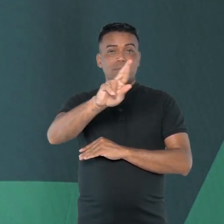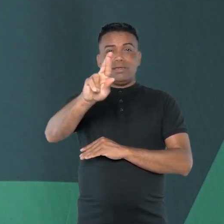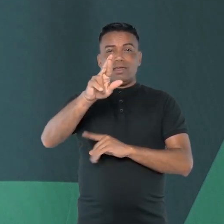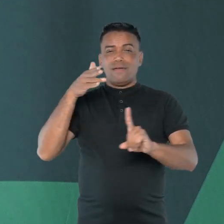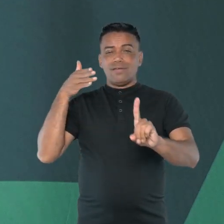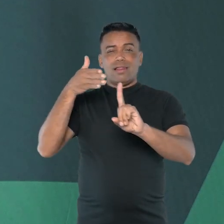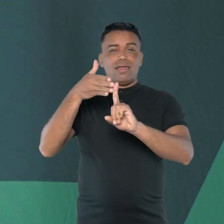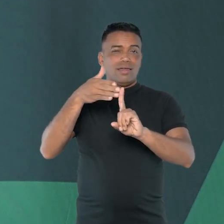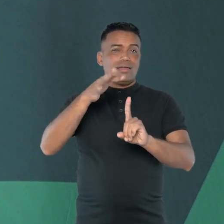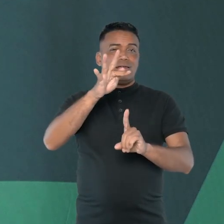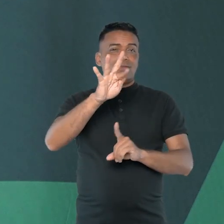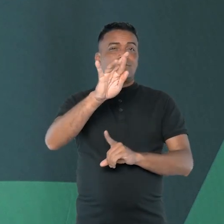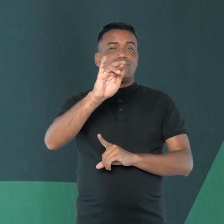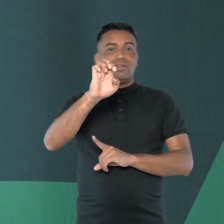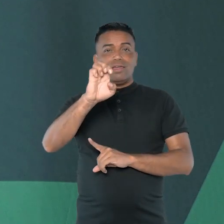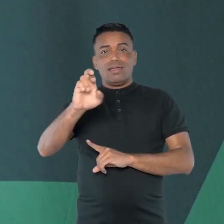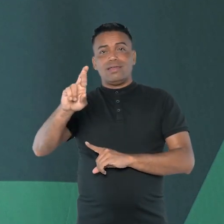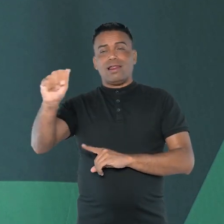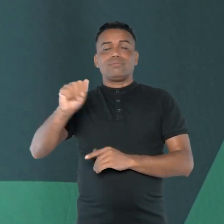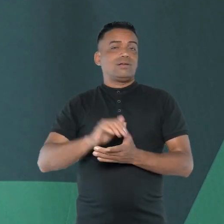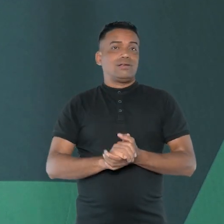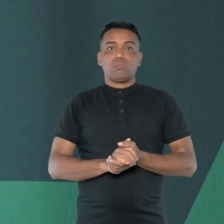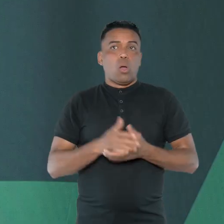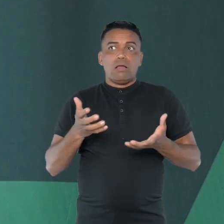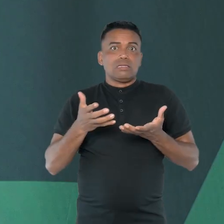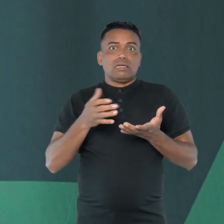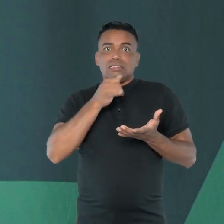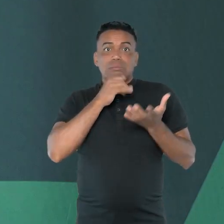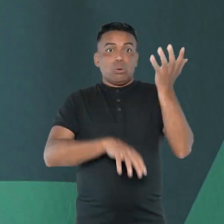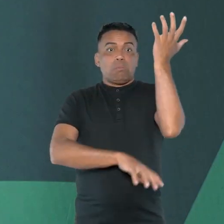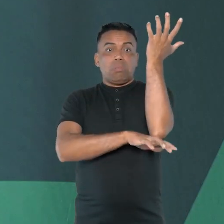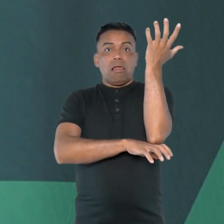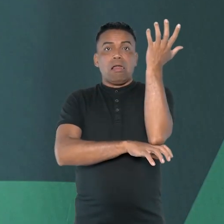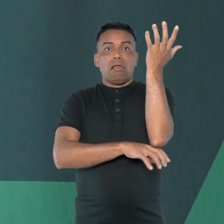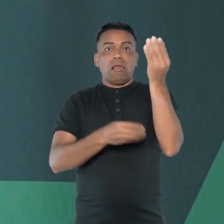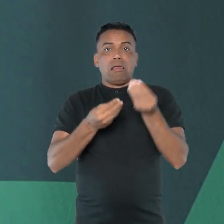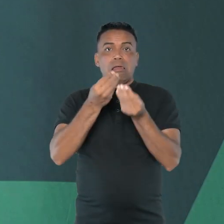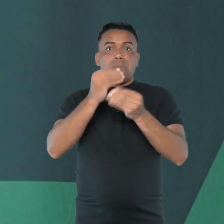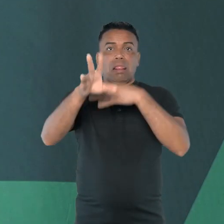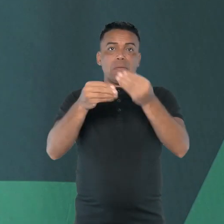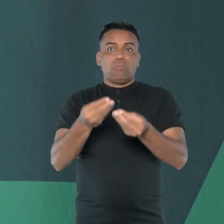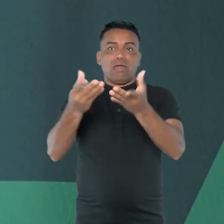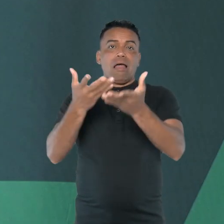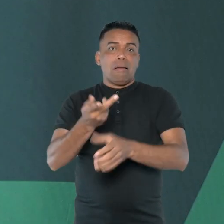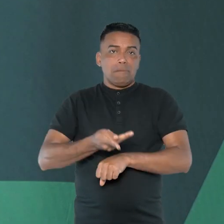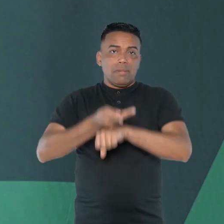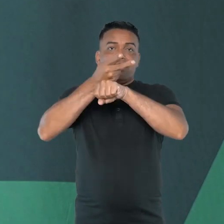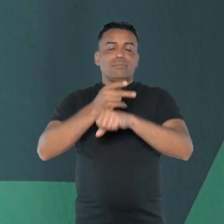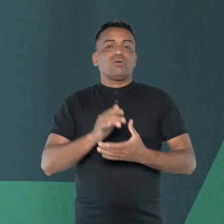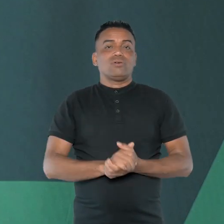né, que presenteou com alguns livros e tudo. Não para de alimentar os prelos com abacaxis, fala do Zé Olímpio. E aí o